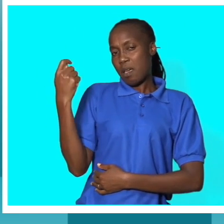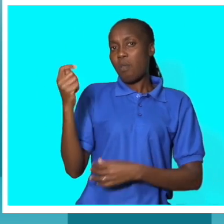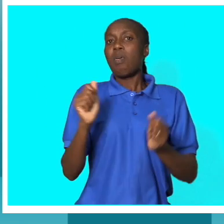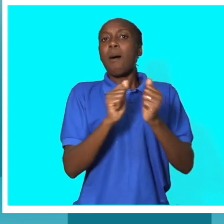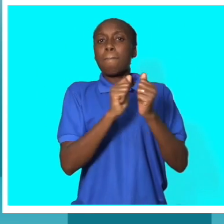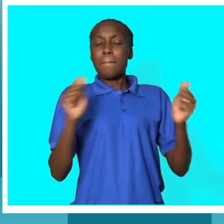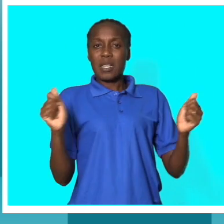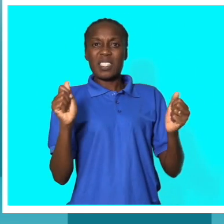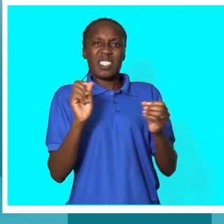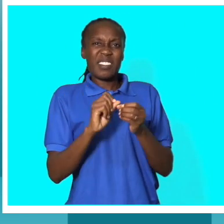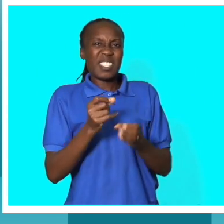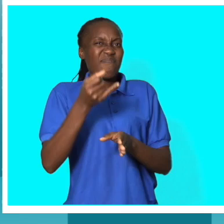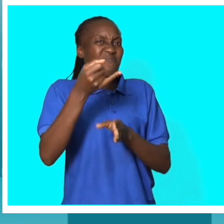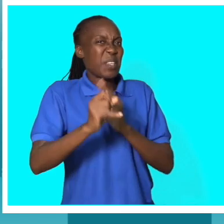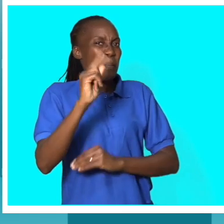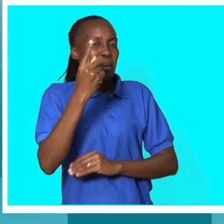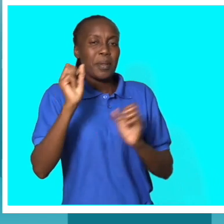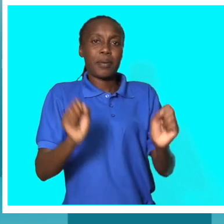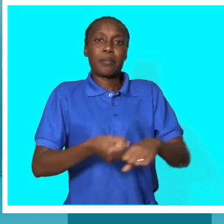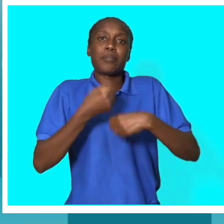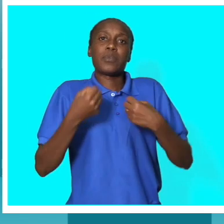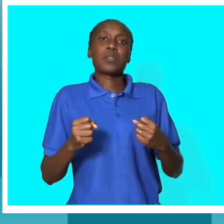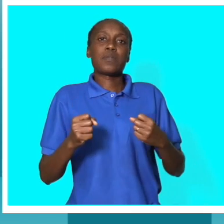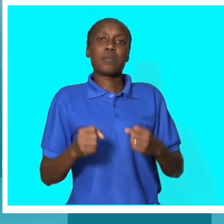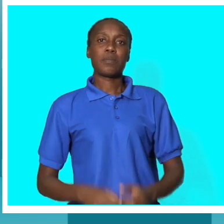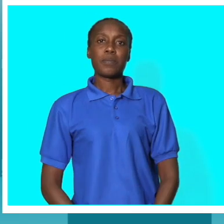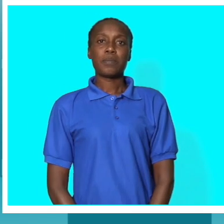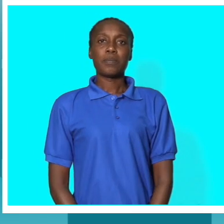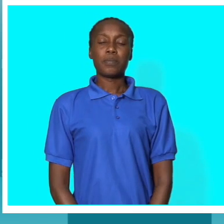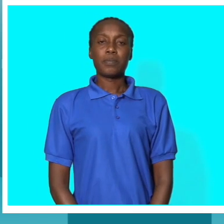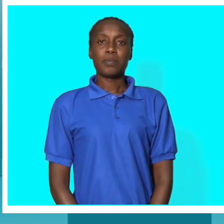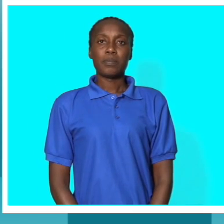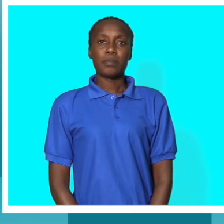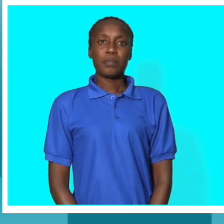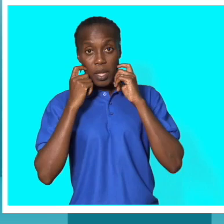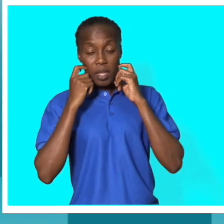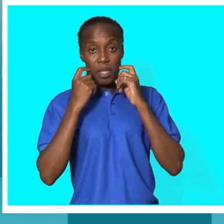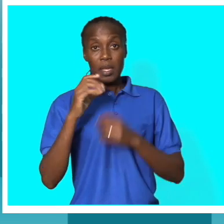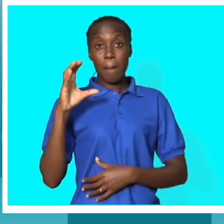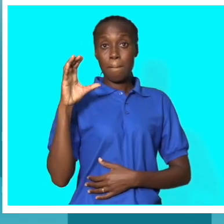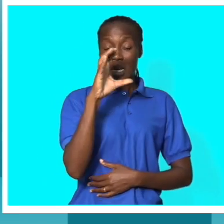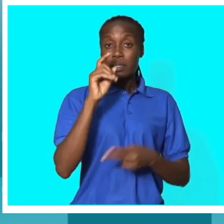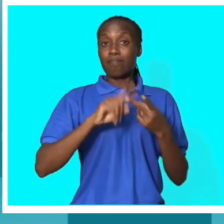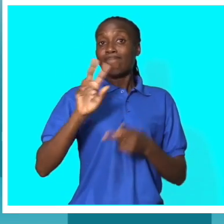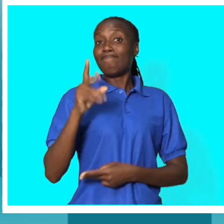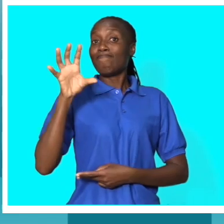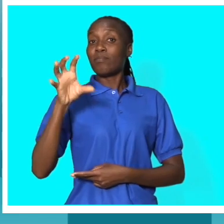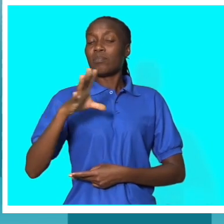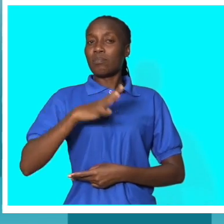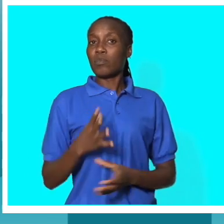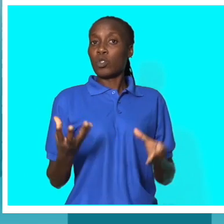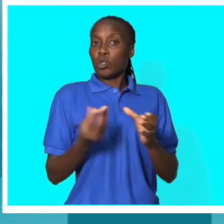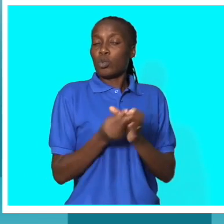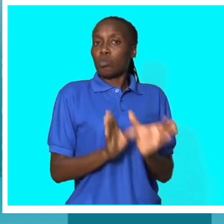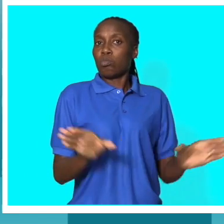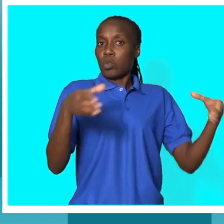Malawi, mas não vejo com largas possibilidades de terminar em primeiro lugar. Recorda-se que Moçambique